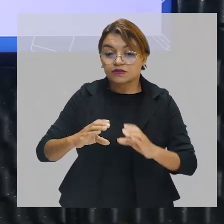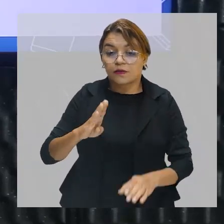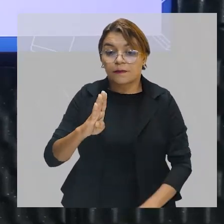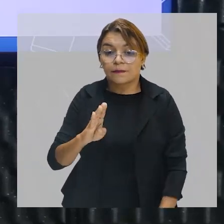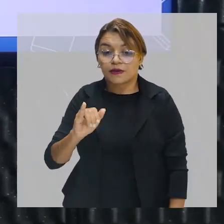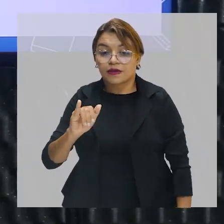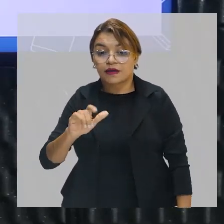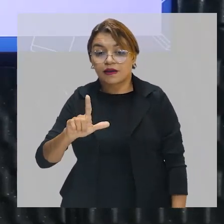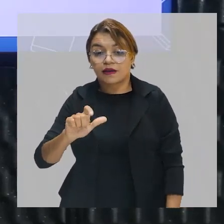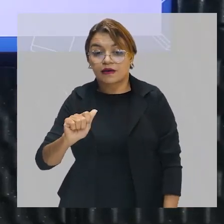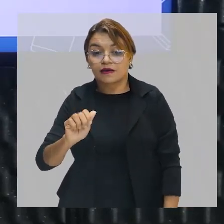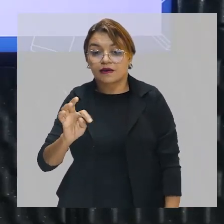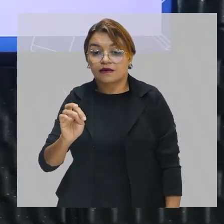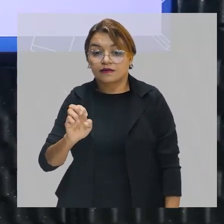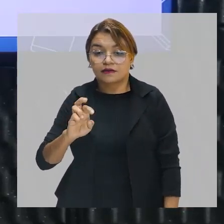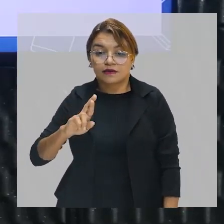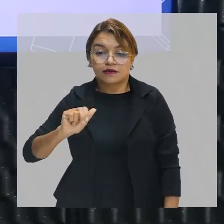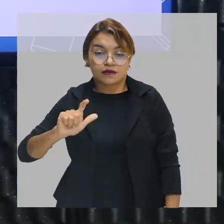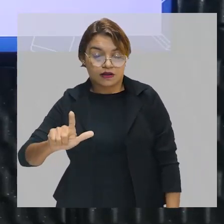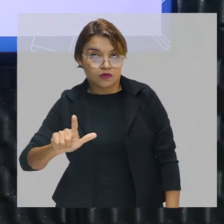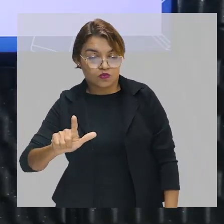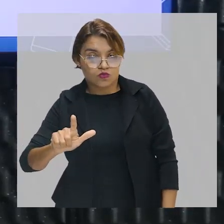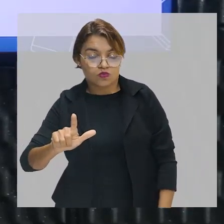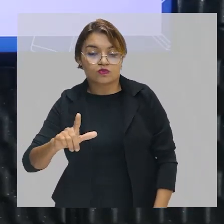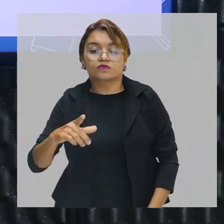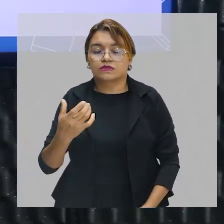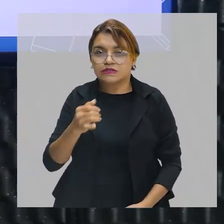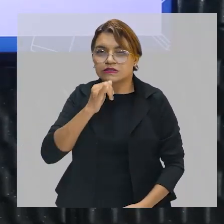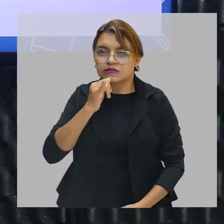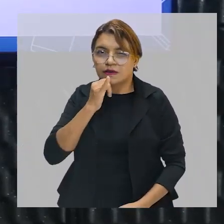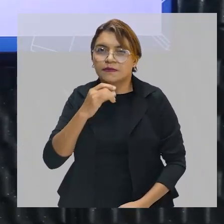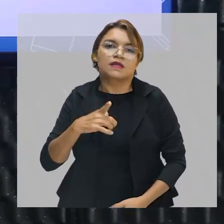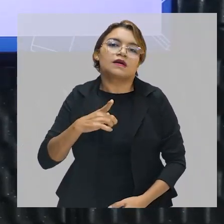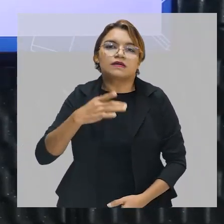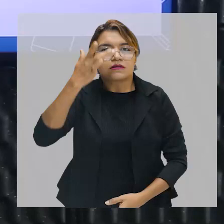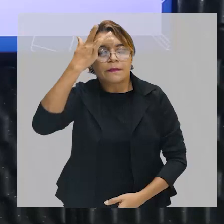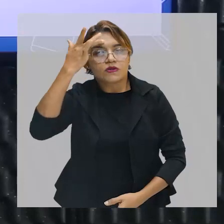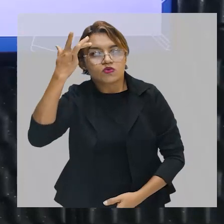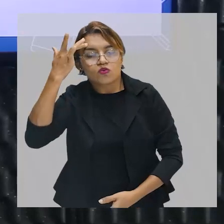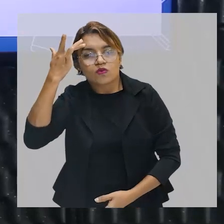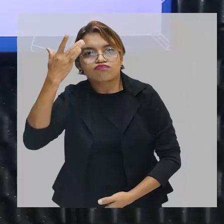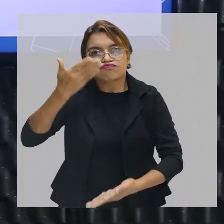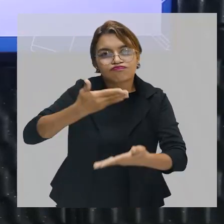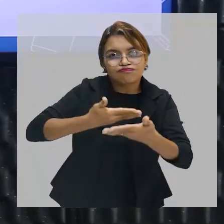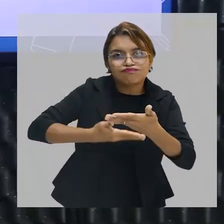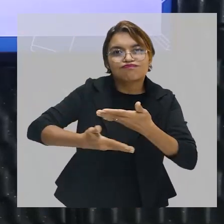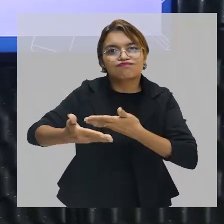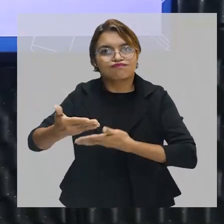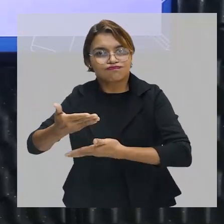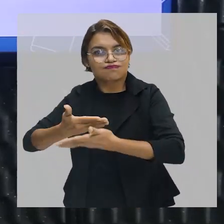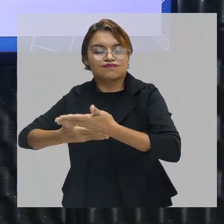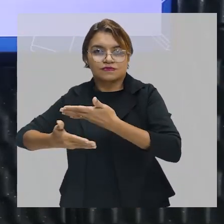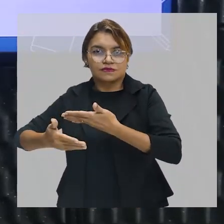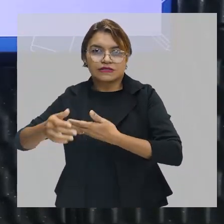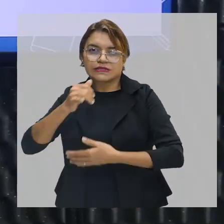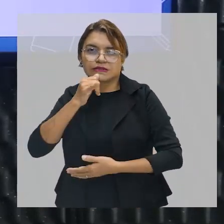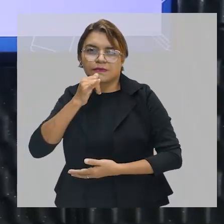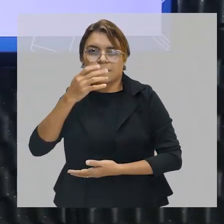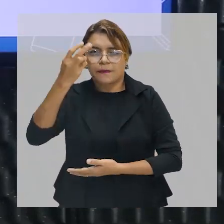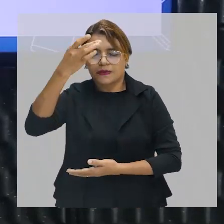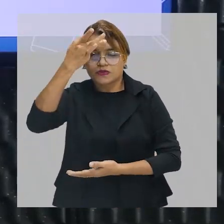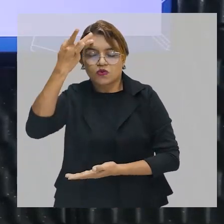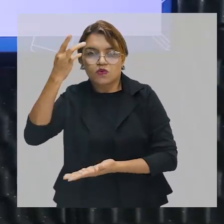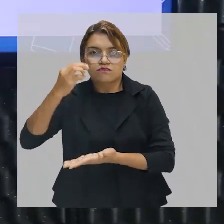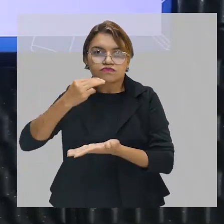se estabelece quando o emissor e o receptor alternam seus papéis. É o que acontece durante